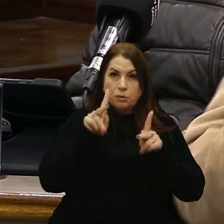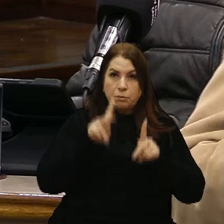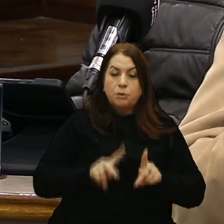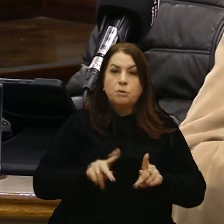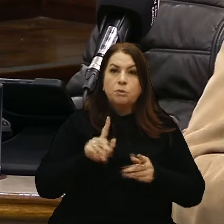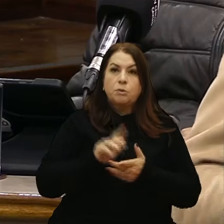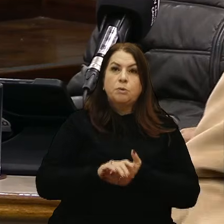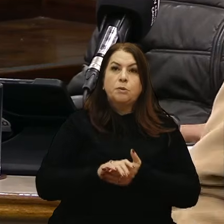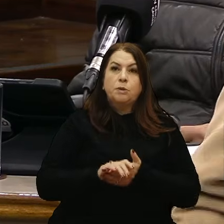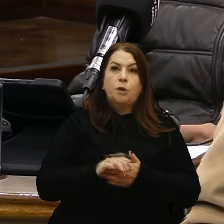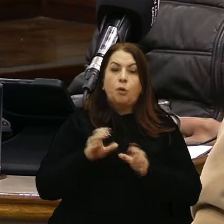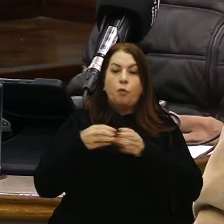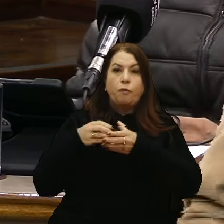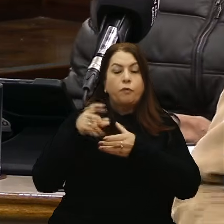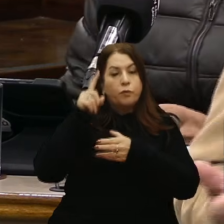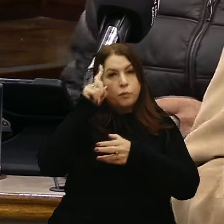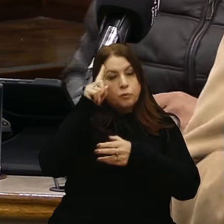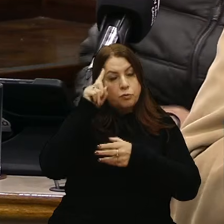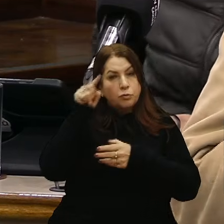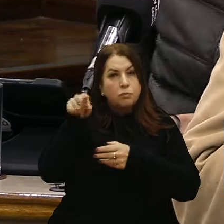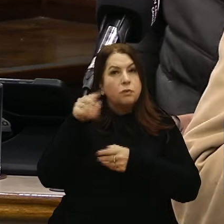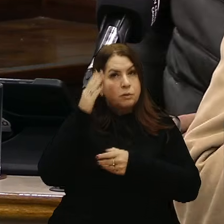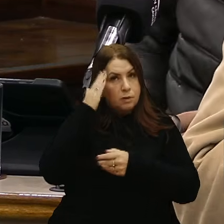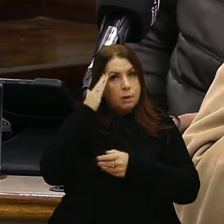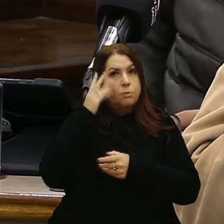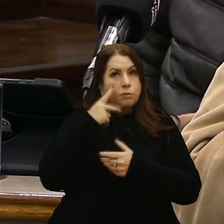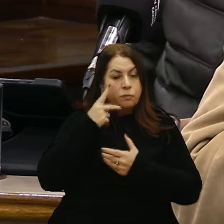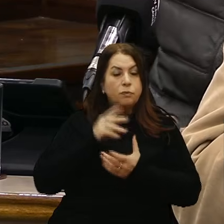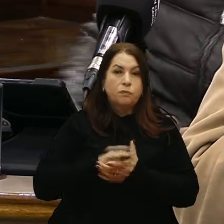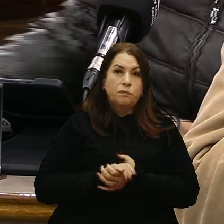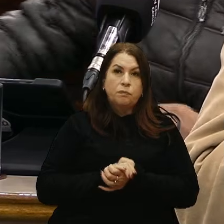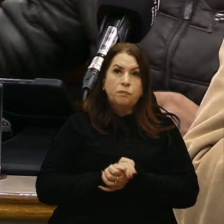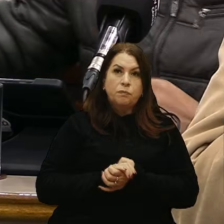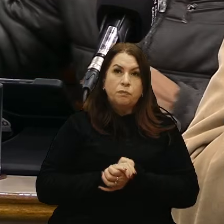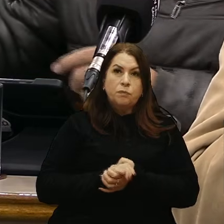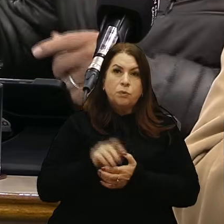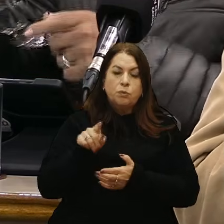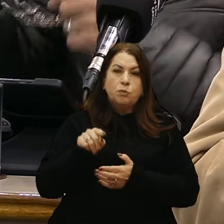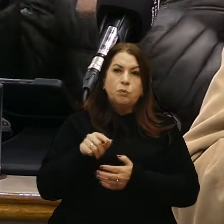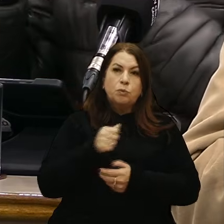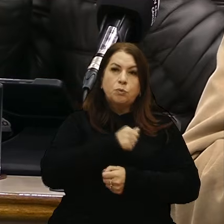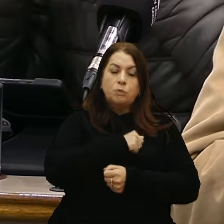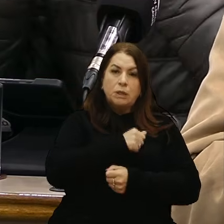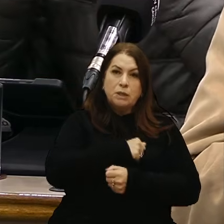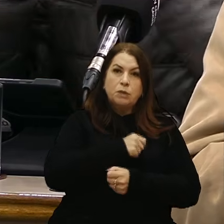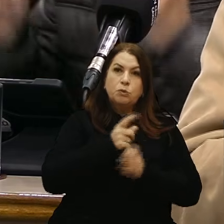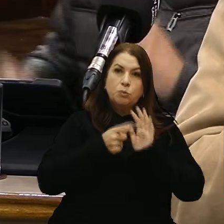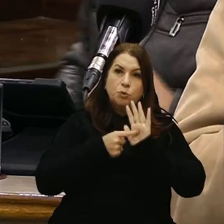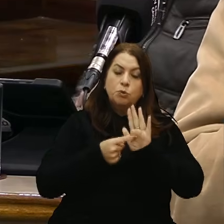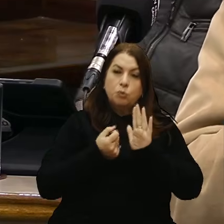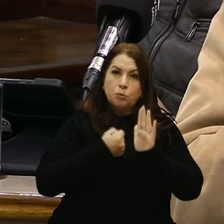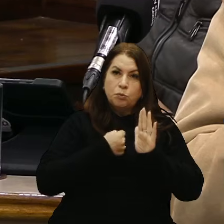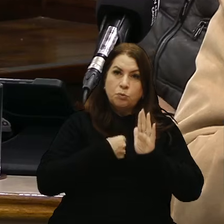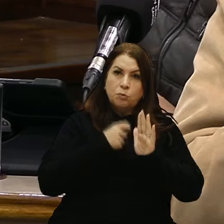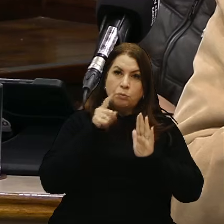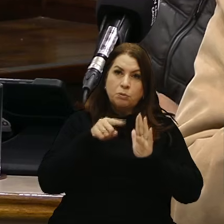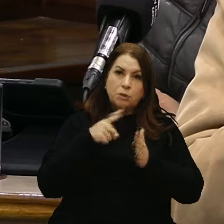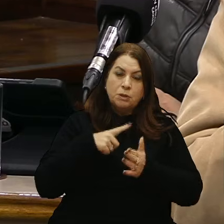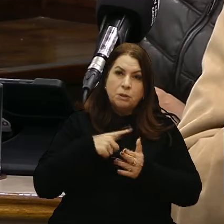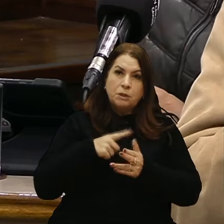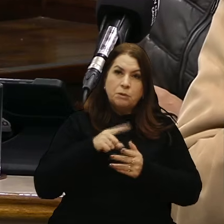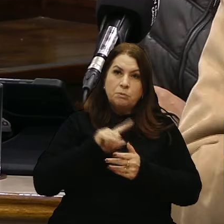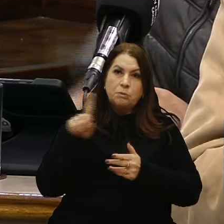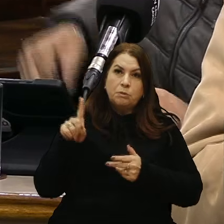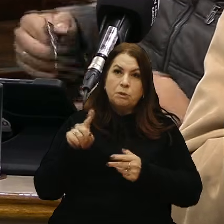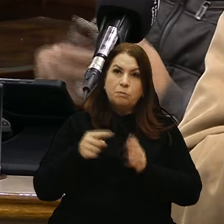que convivem no dia a dia com o senhor, ele vai saber o que eu estou falando. O senhor, com toda a sua humildade, o senhor mostrou os números, eu digo, mas isso aí o senhor deveria levar